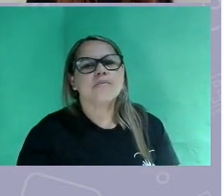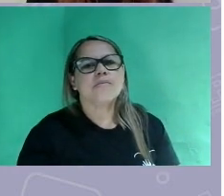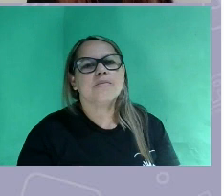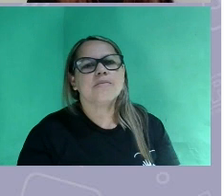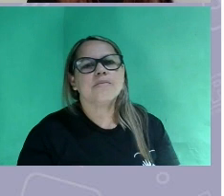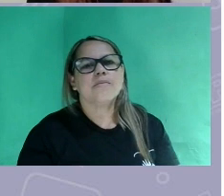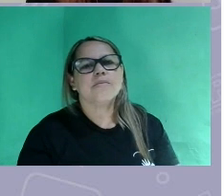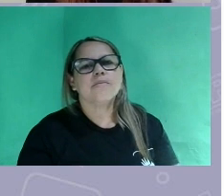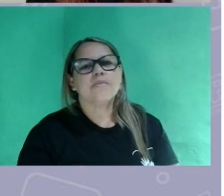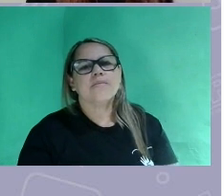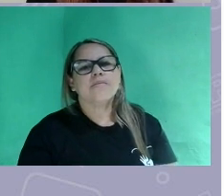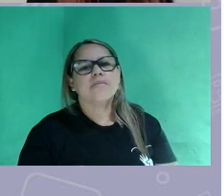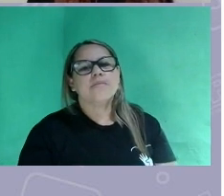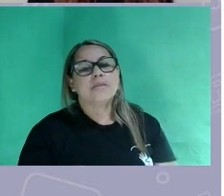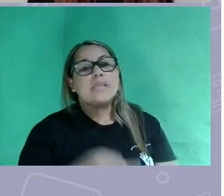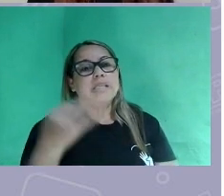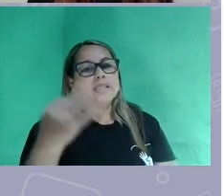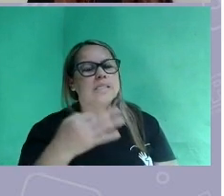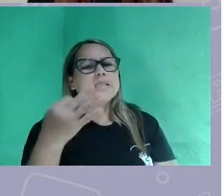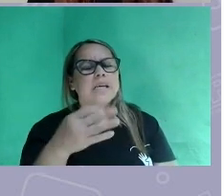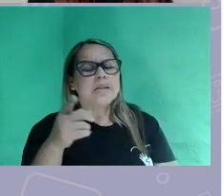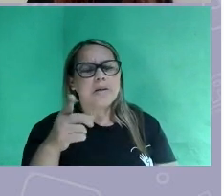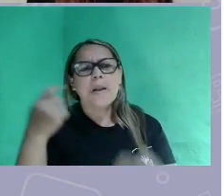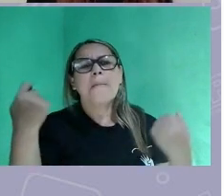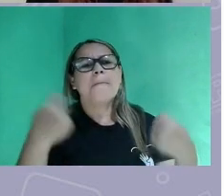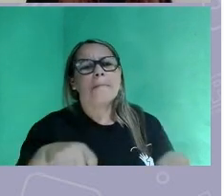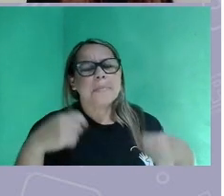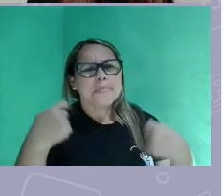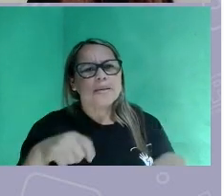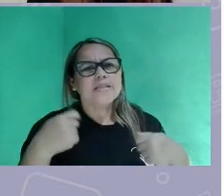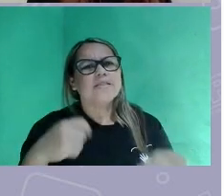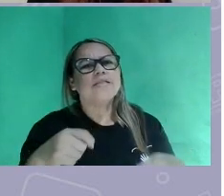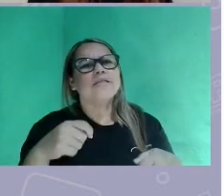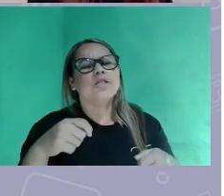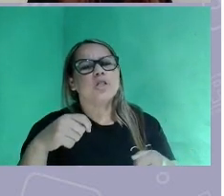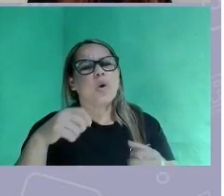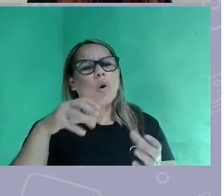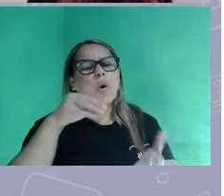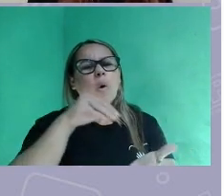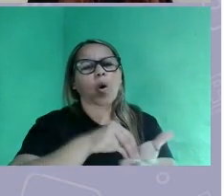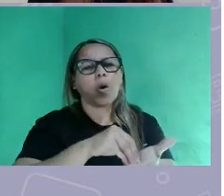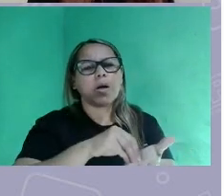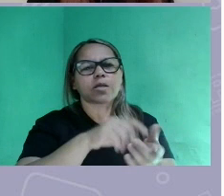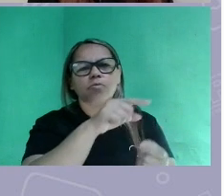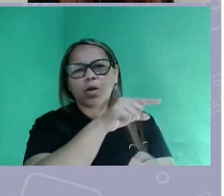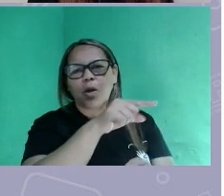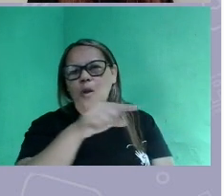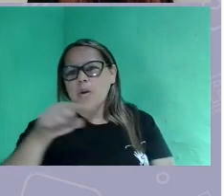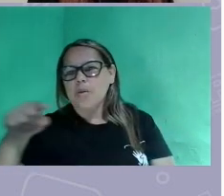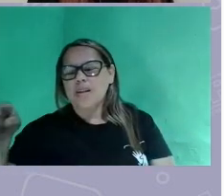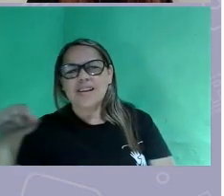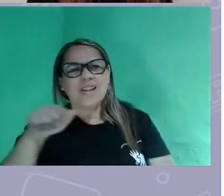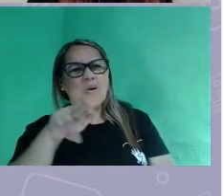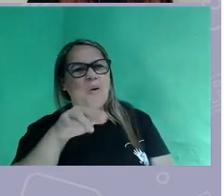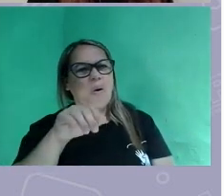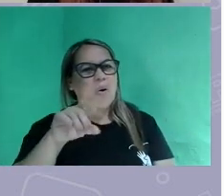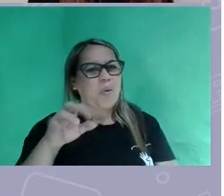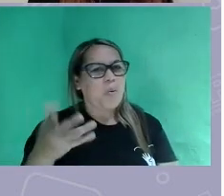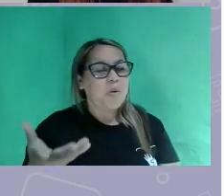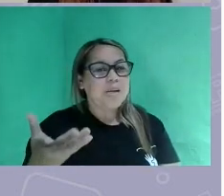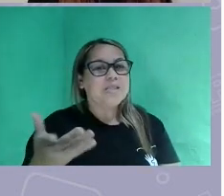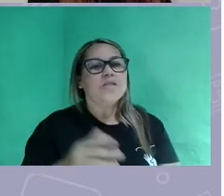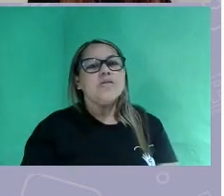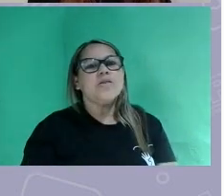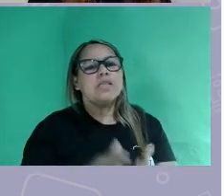exatamente isso ele precisa ser posicionado ao longo da linha do Equador de forma que o seu período